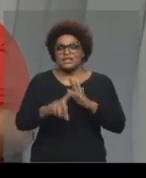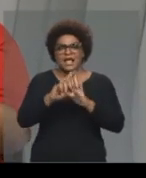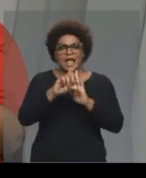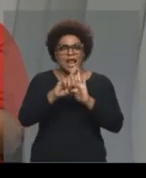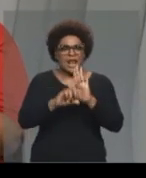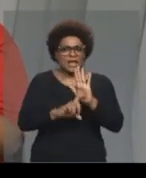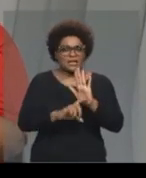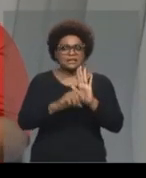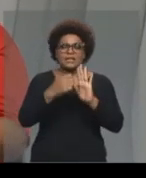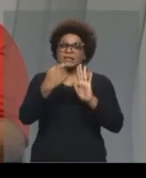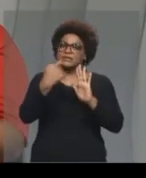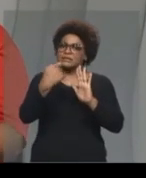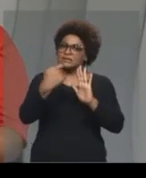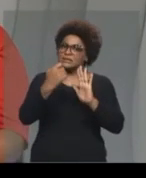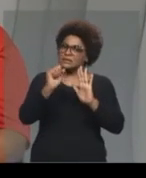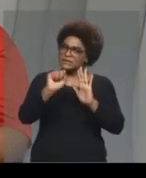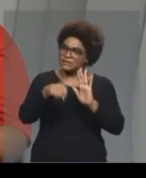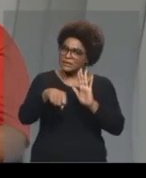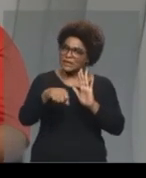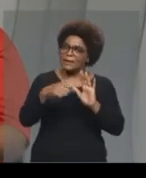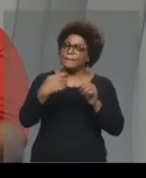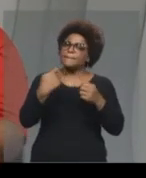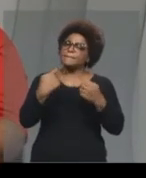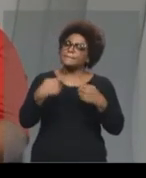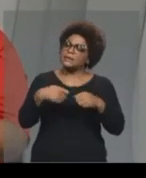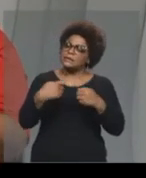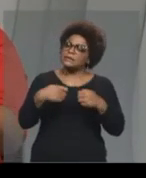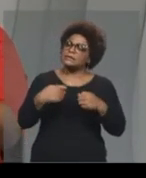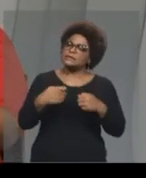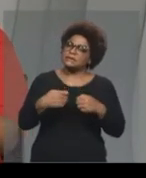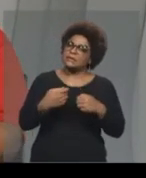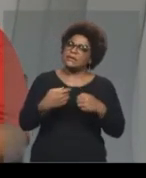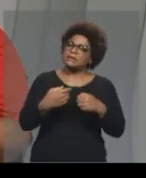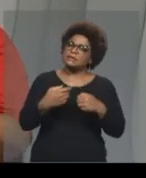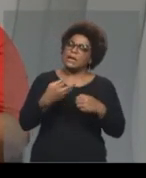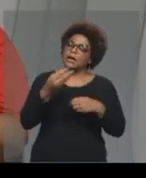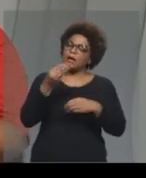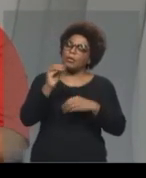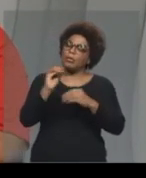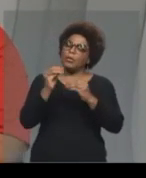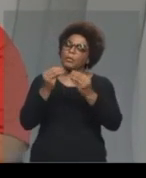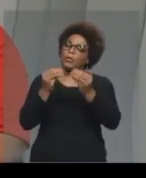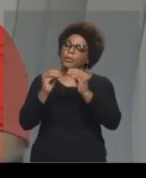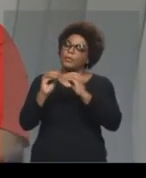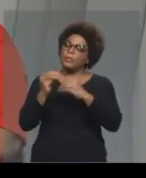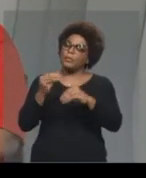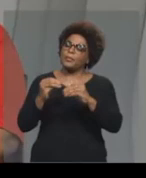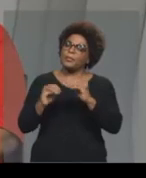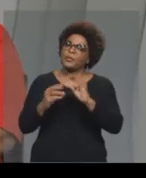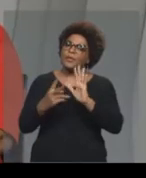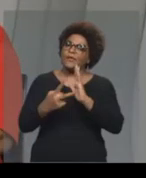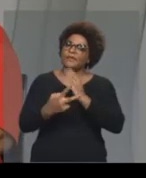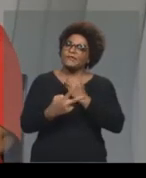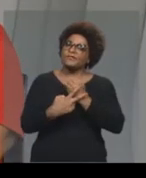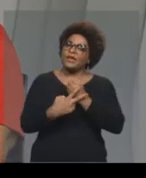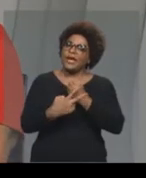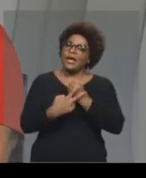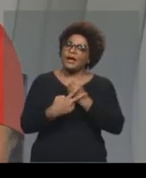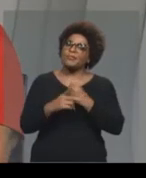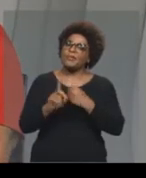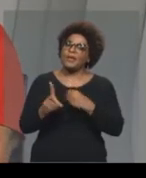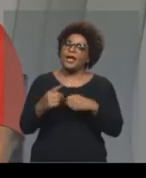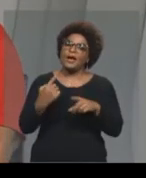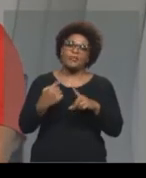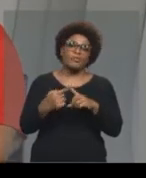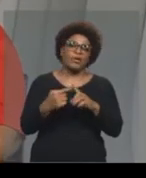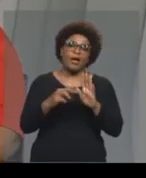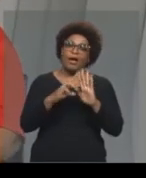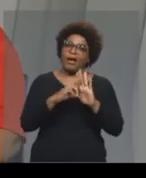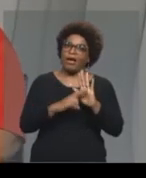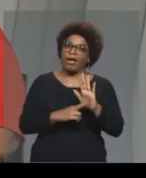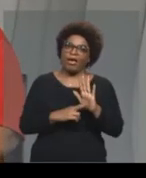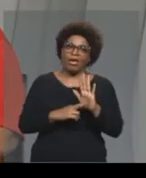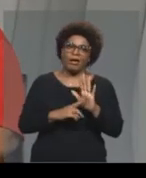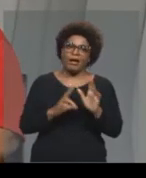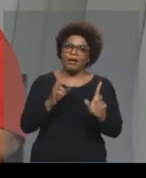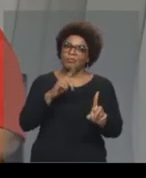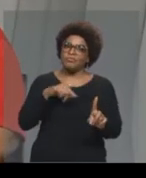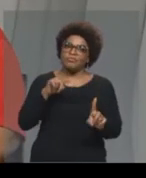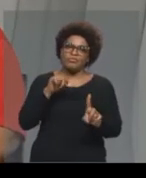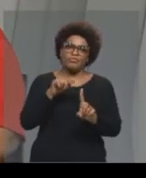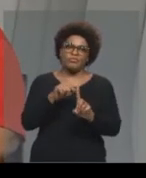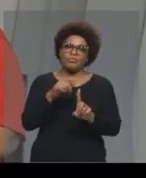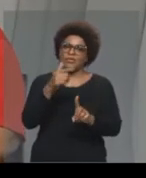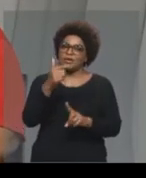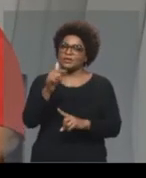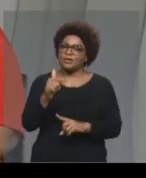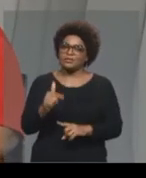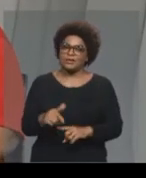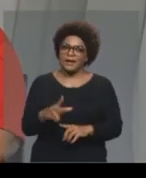sim, ao passar do tempo, a gente precisa ir aprendendo, né, esses verbos, porque não tem uma regra específica, né? Eles são irregulares,